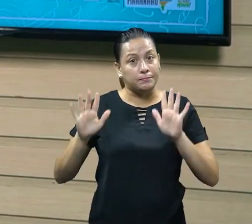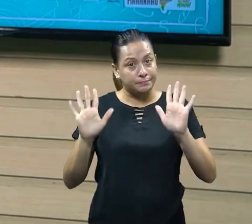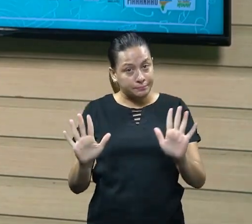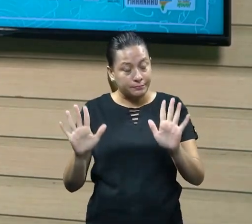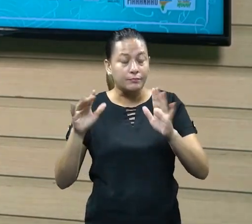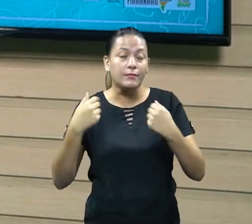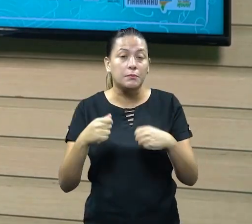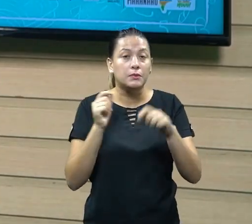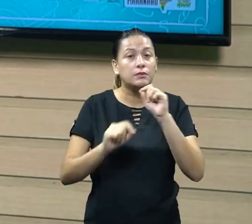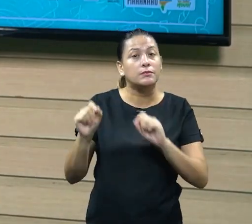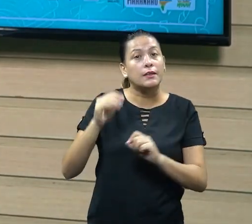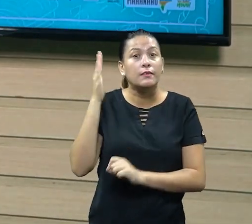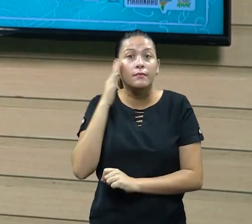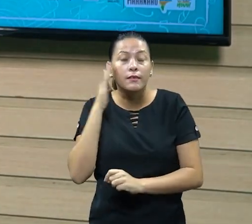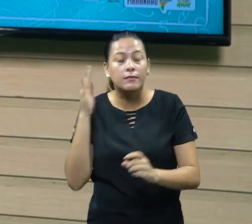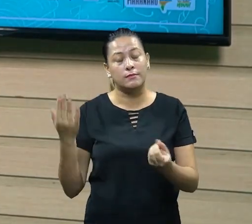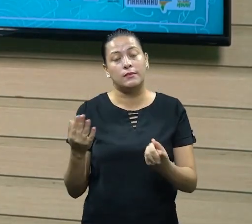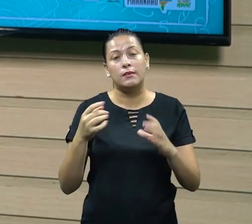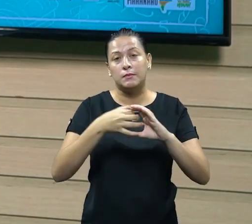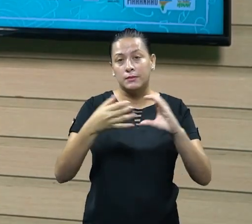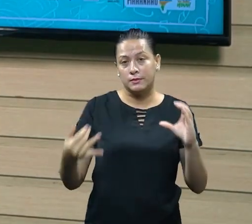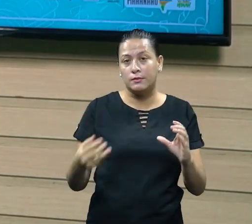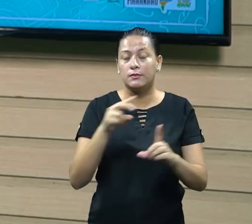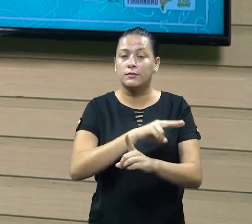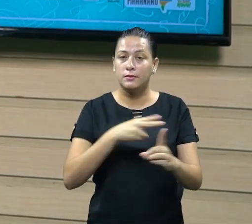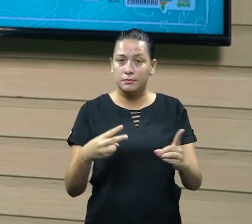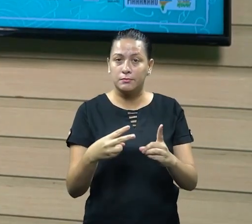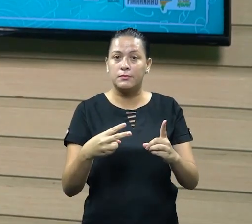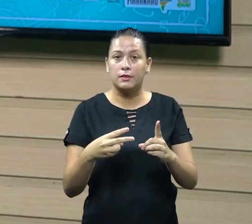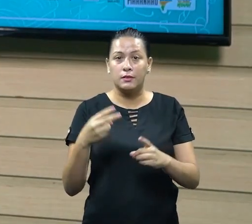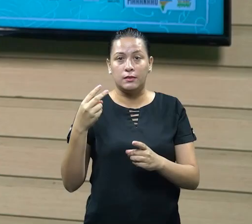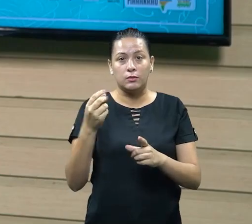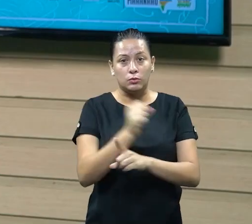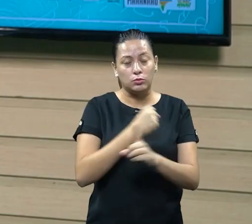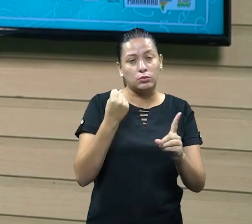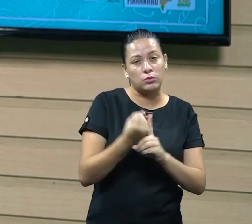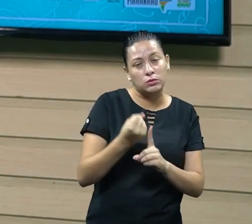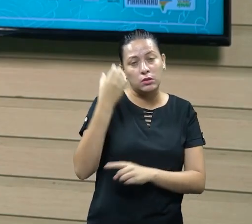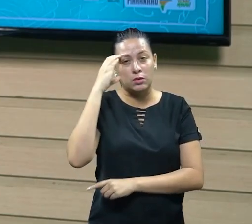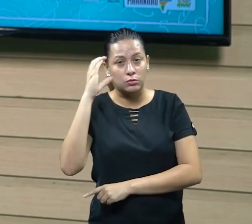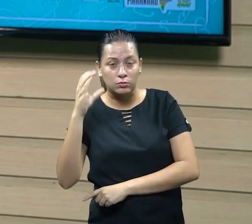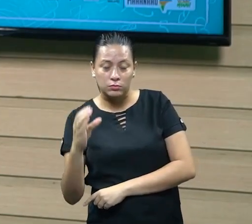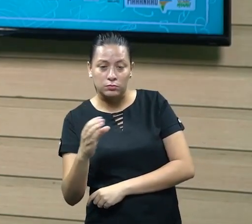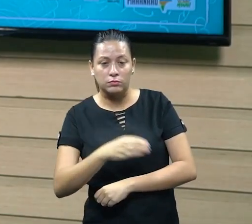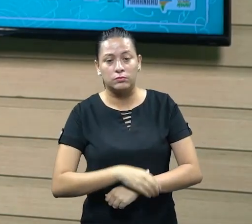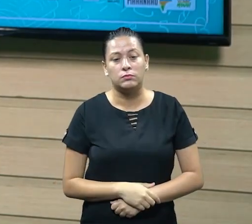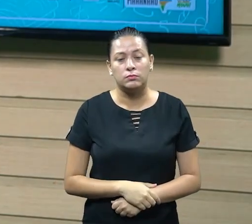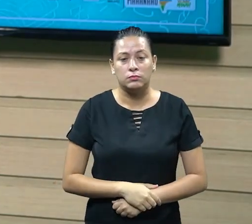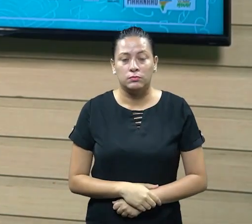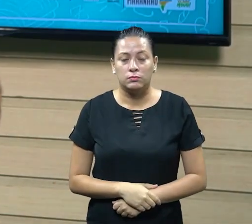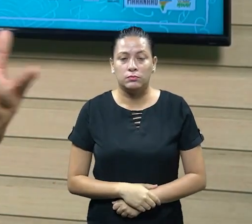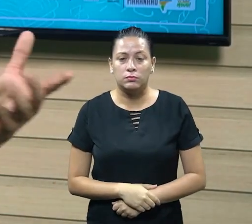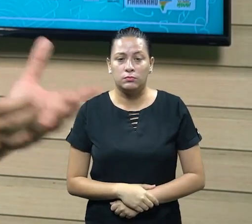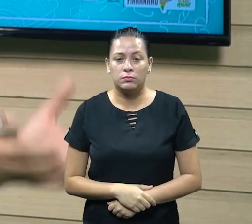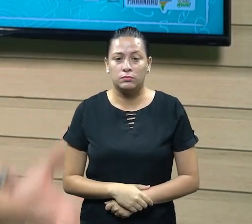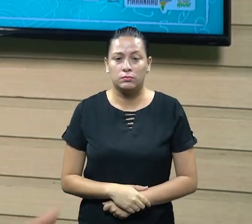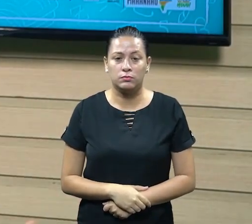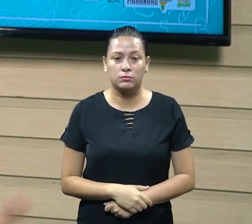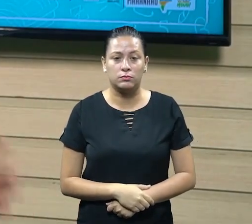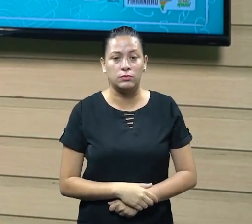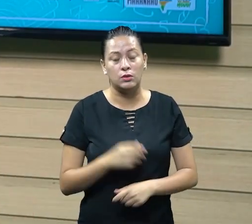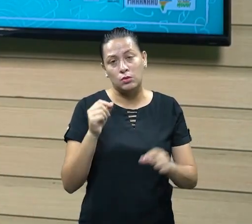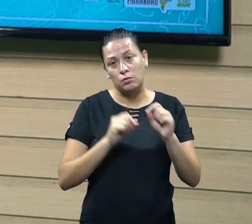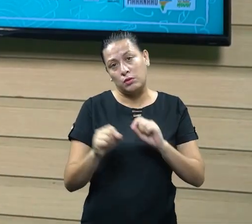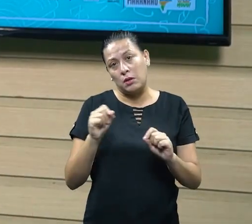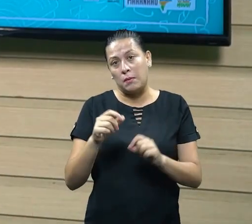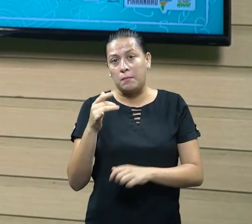alguns aspectos sociais, culturais e econômicos para fazer essa adaptação. Não é simplesmente querer impor um modelo japonês,